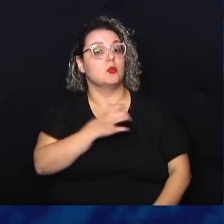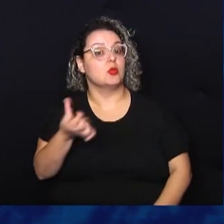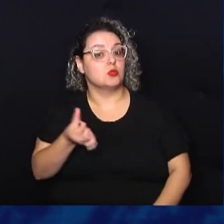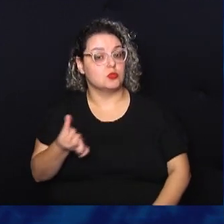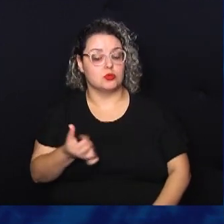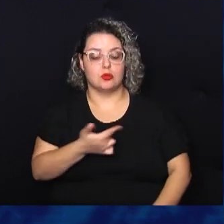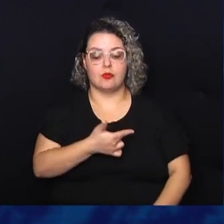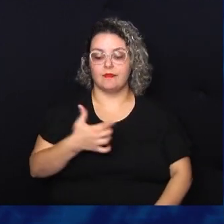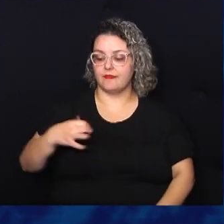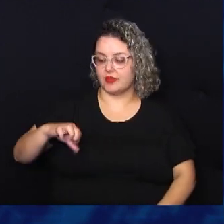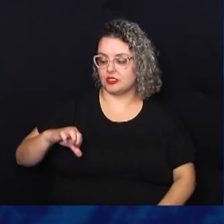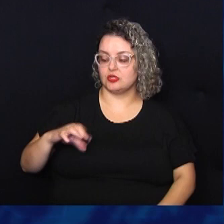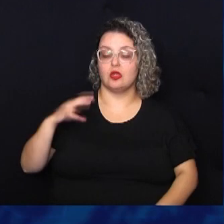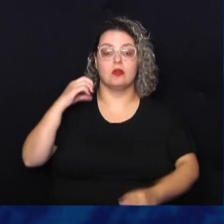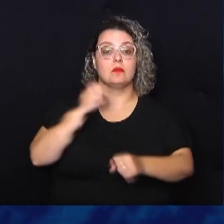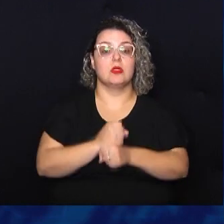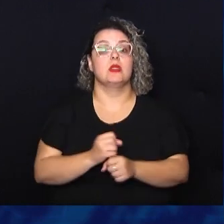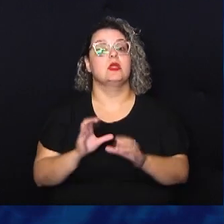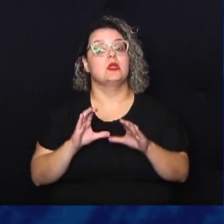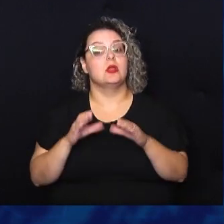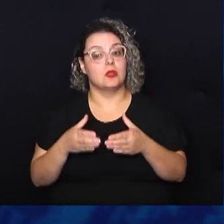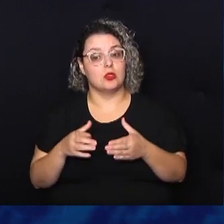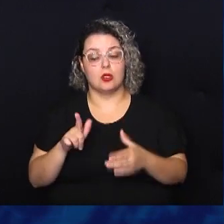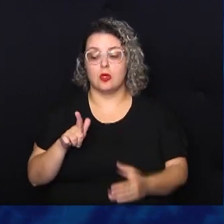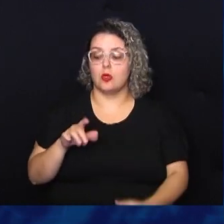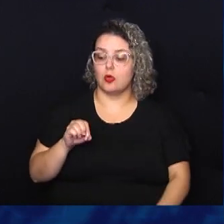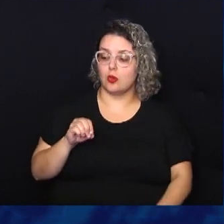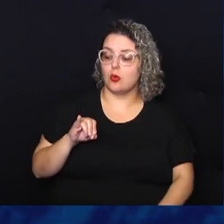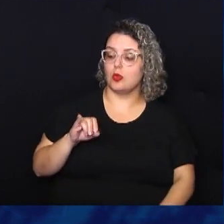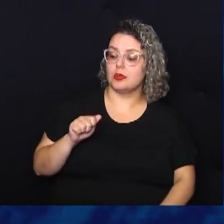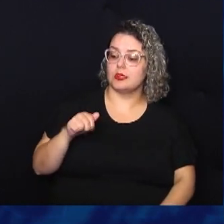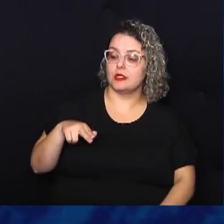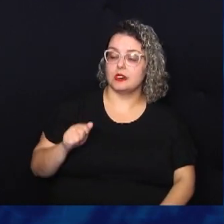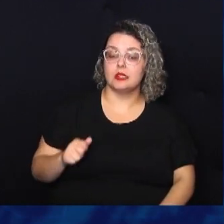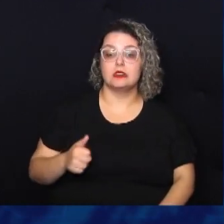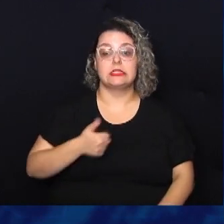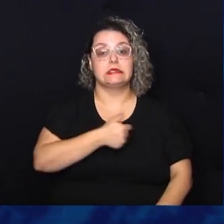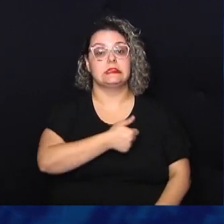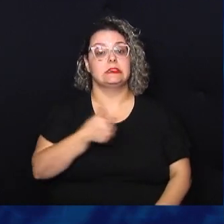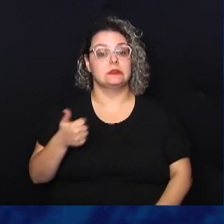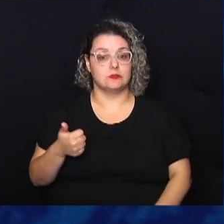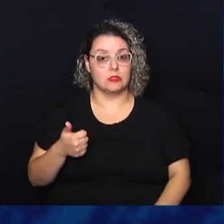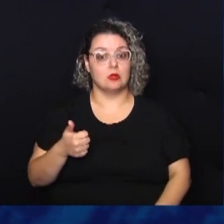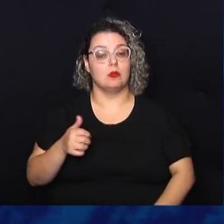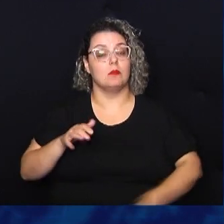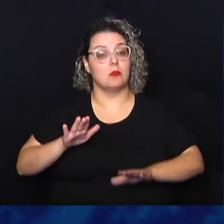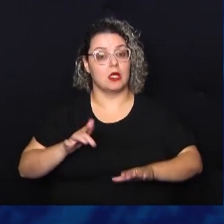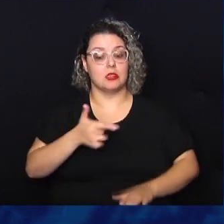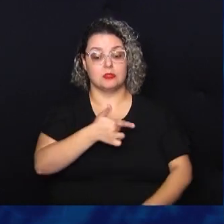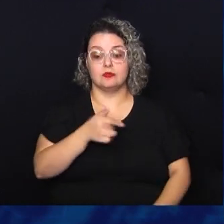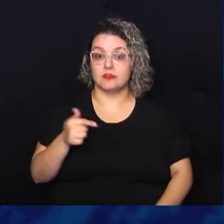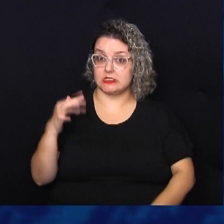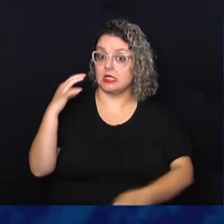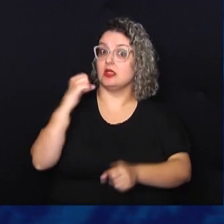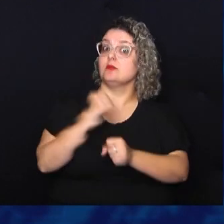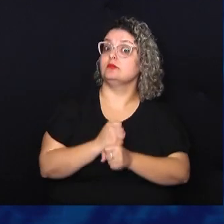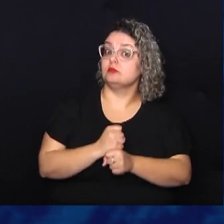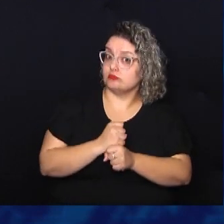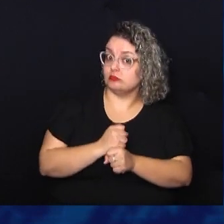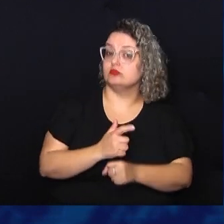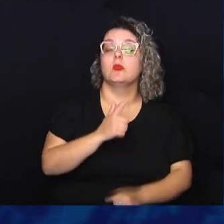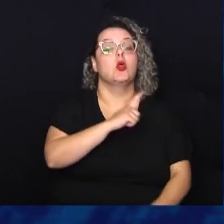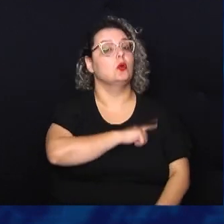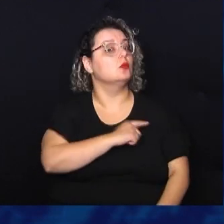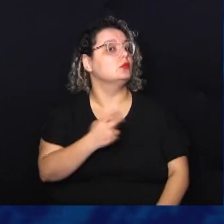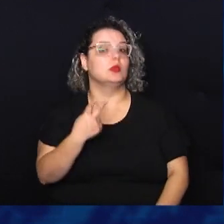29 pontos e a equipe de Goiânia está em 11º, mas com 27 pontos. Então o Bugre também não